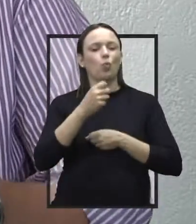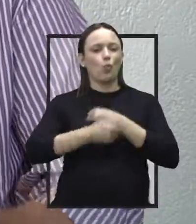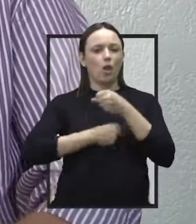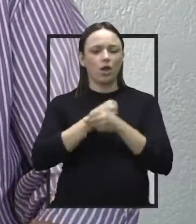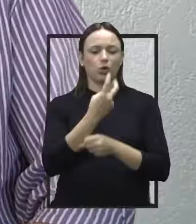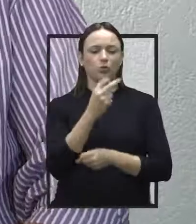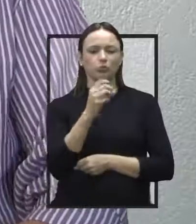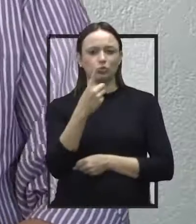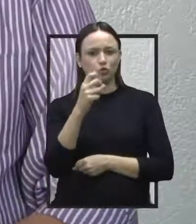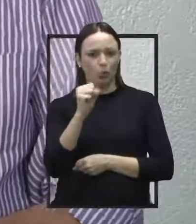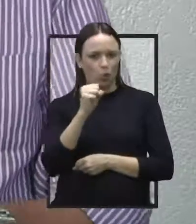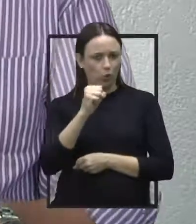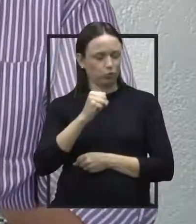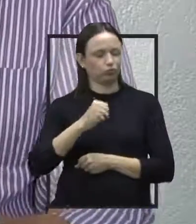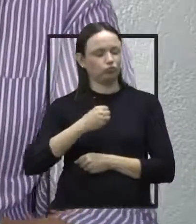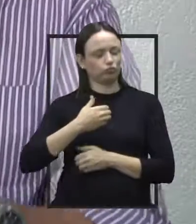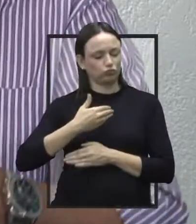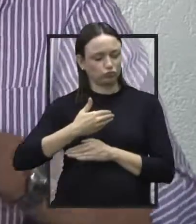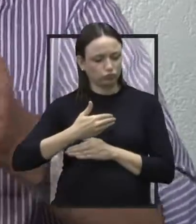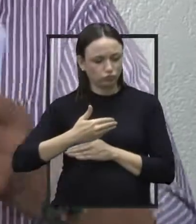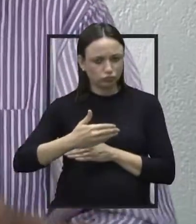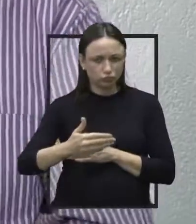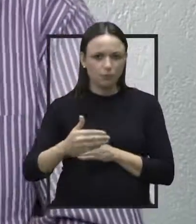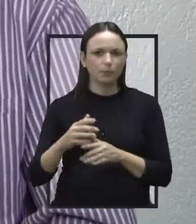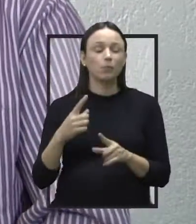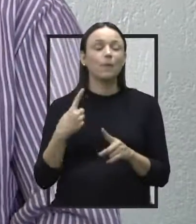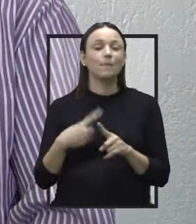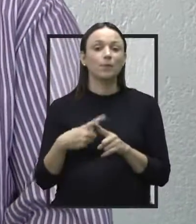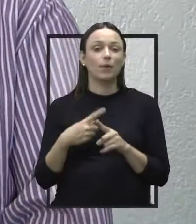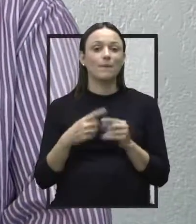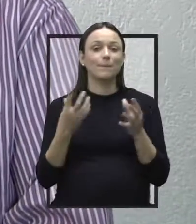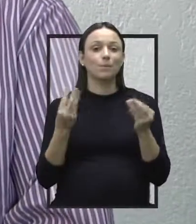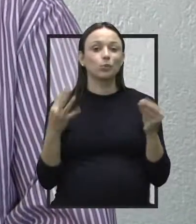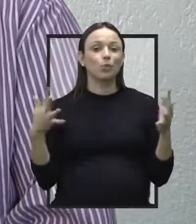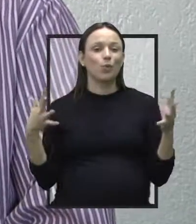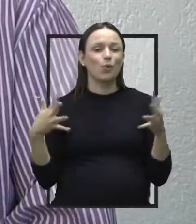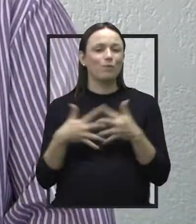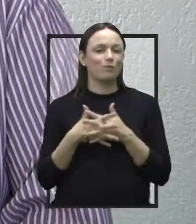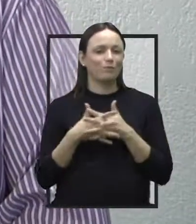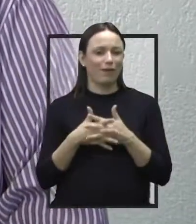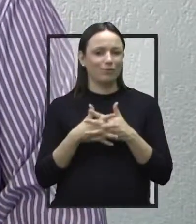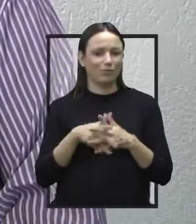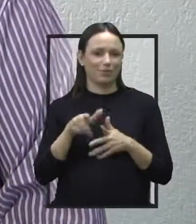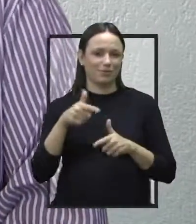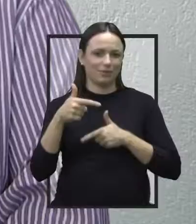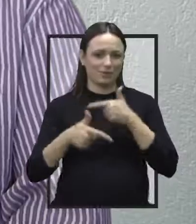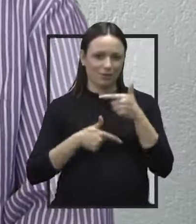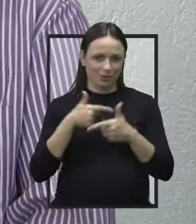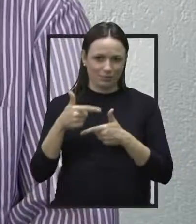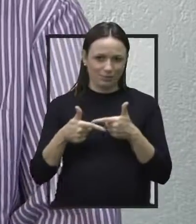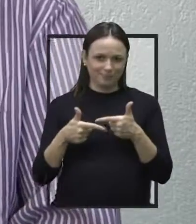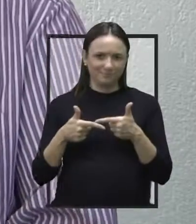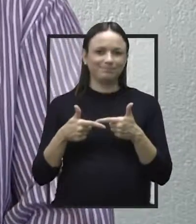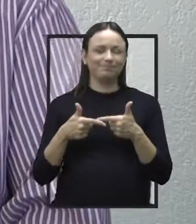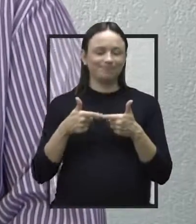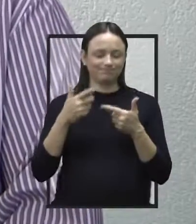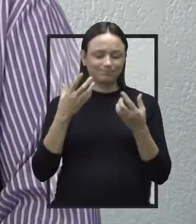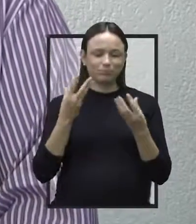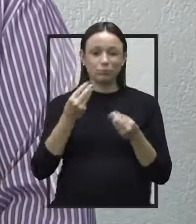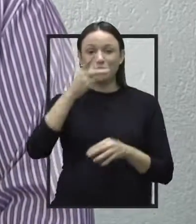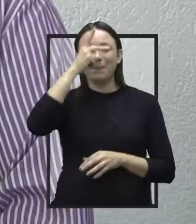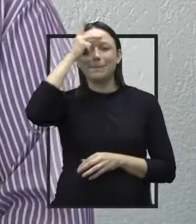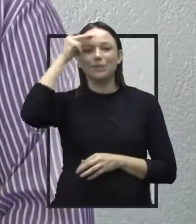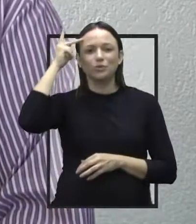o ano todinho, também pela complexidade desse serviço, o envolvimento de muita